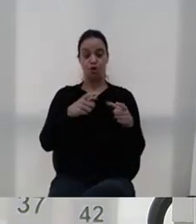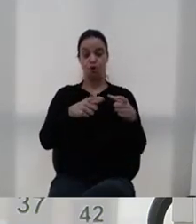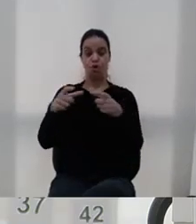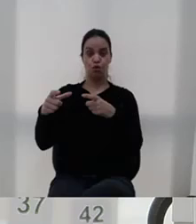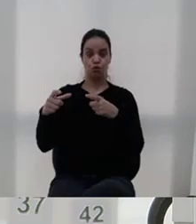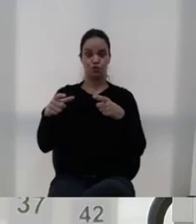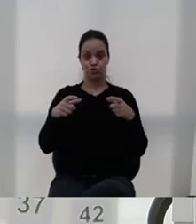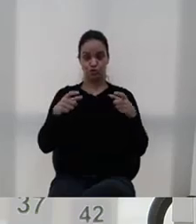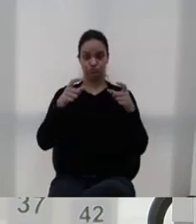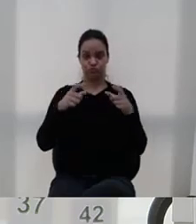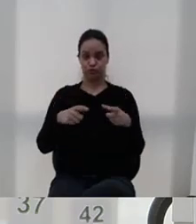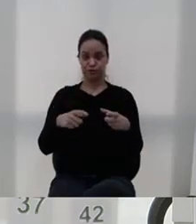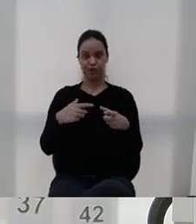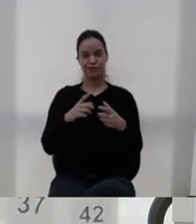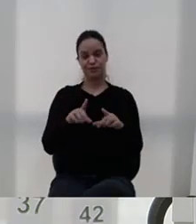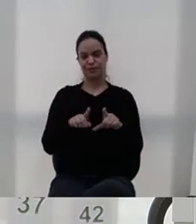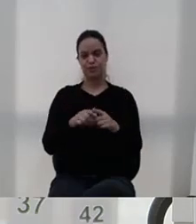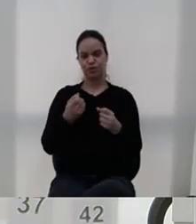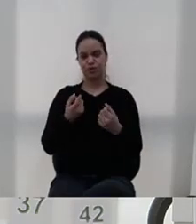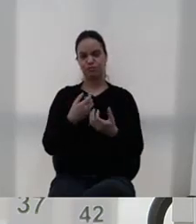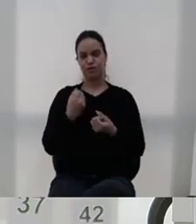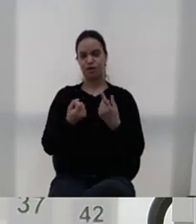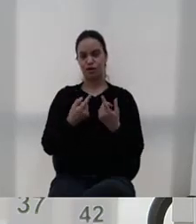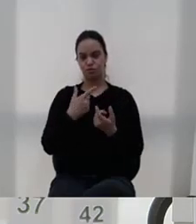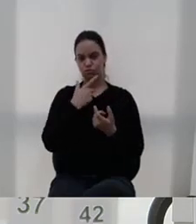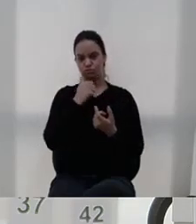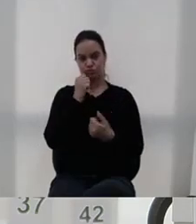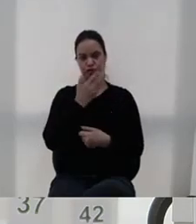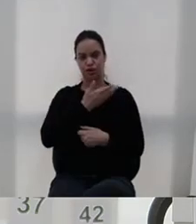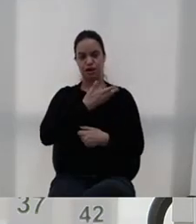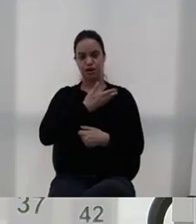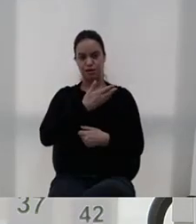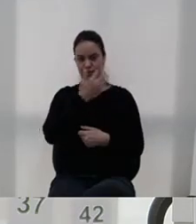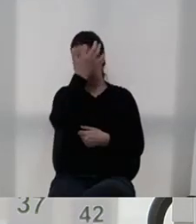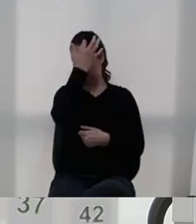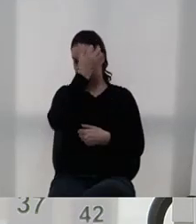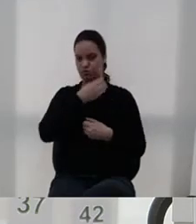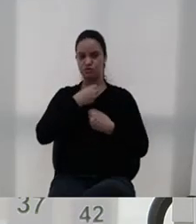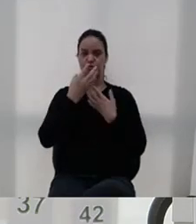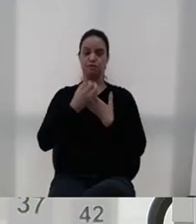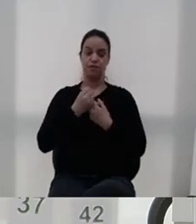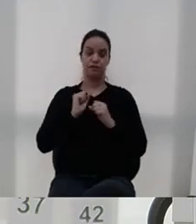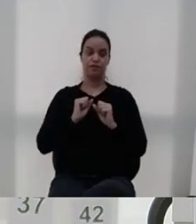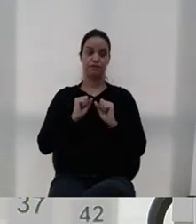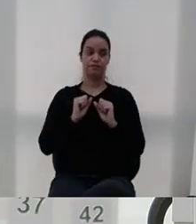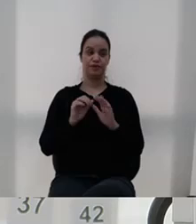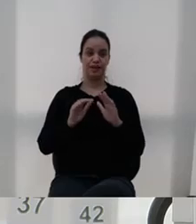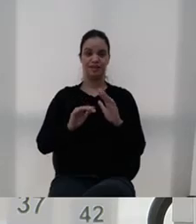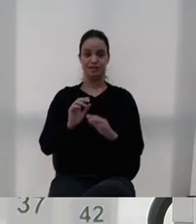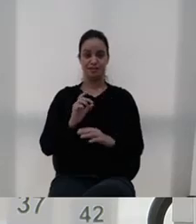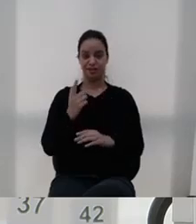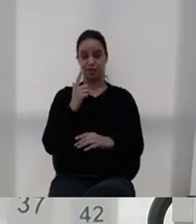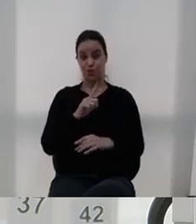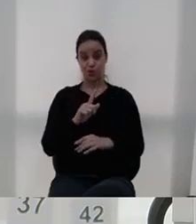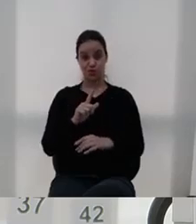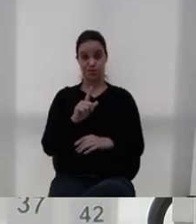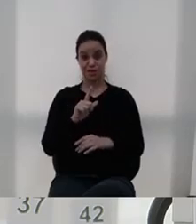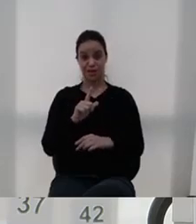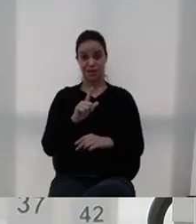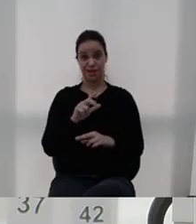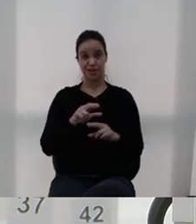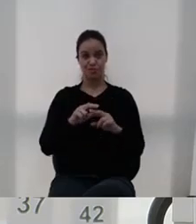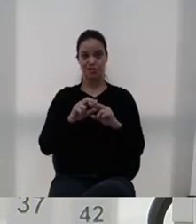pessoal e, como dizem alguns colegas, até mesmo a estrutura psicológica pode chegar um momento de não aguentar mais diante